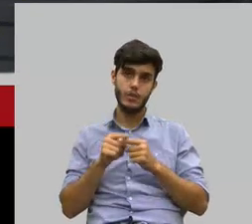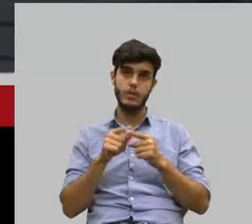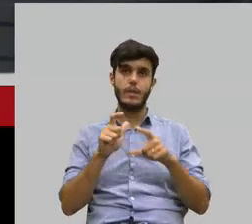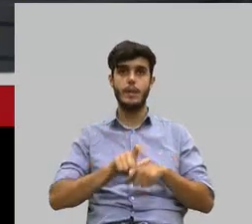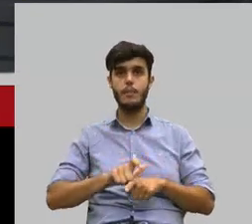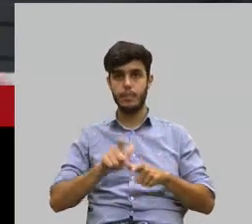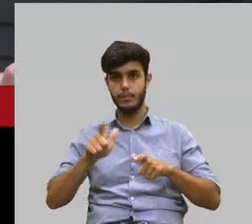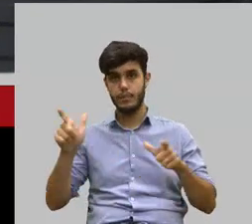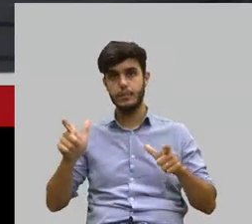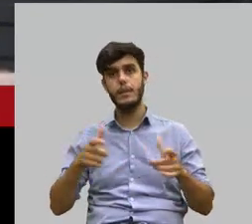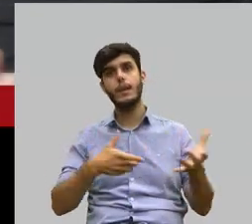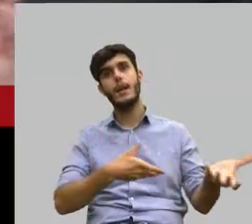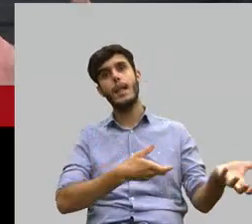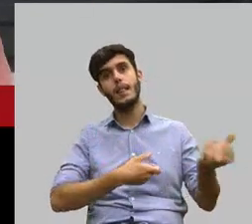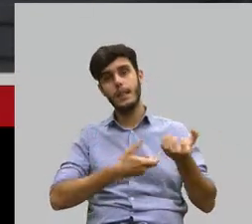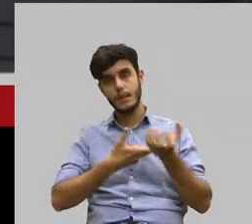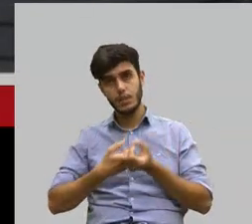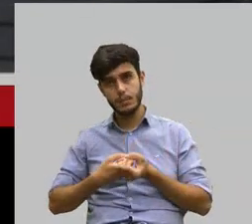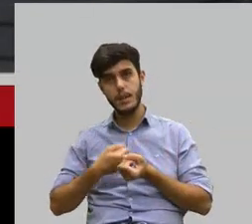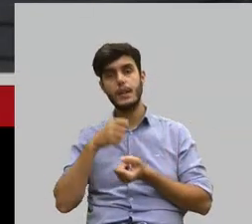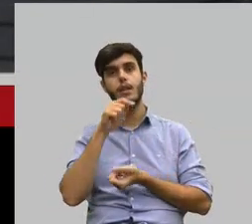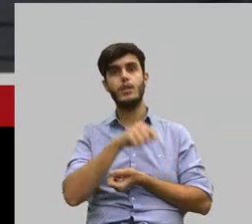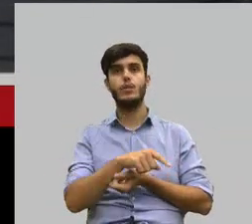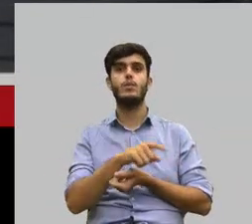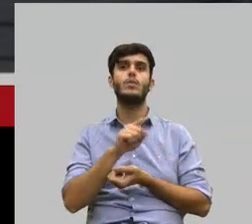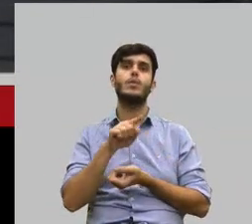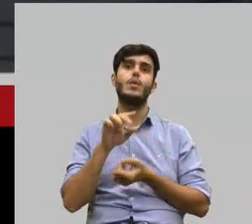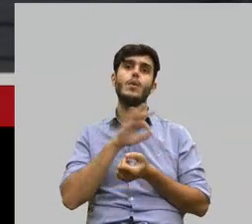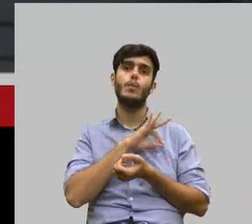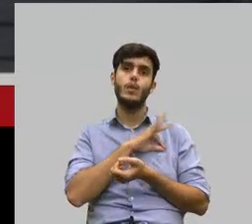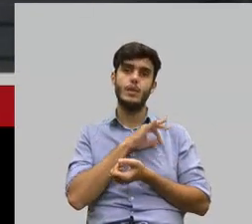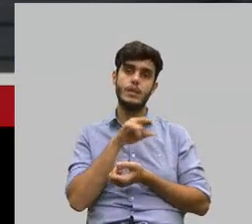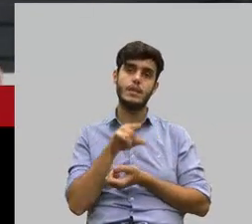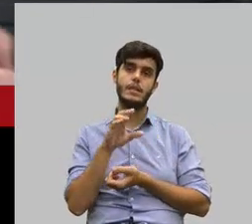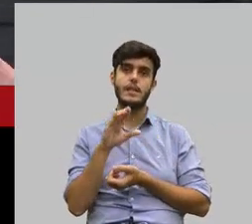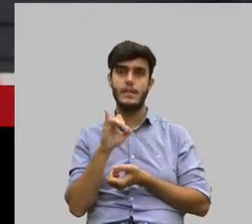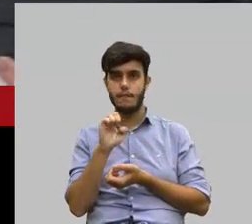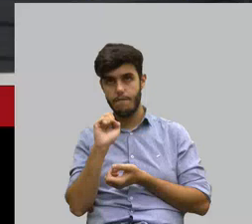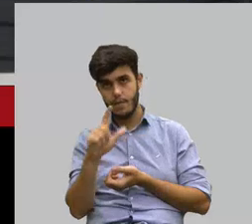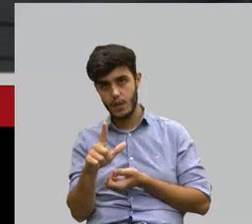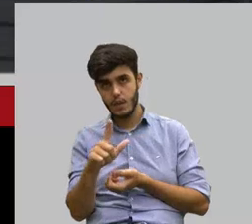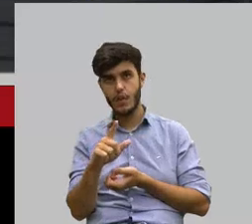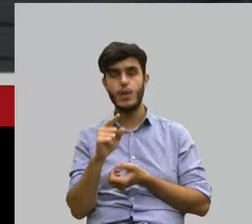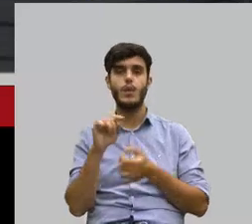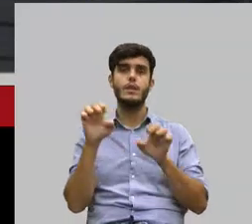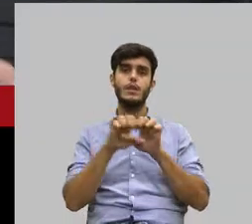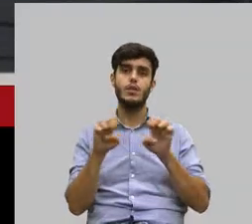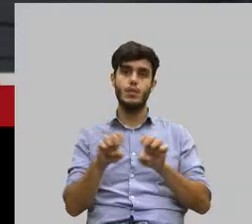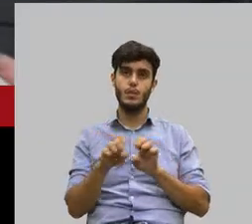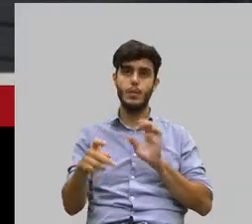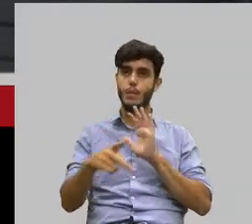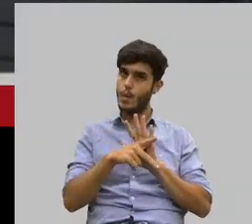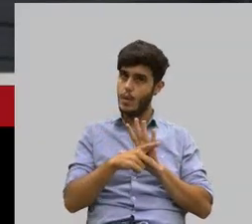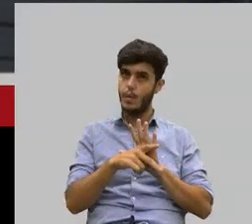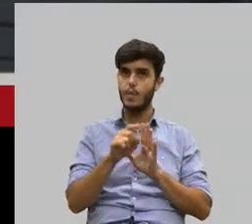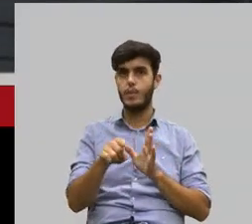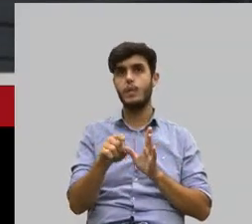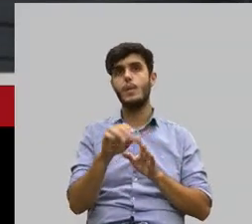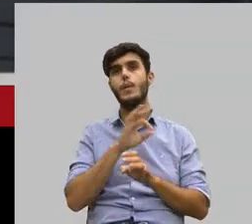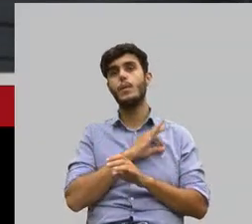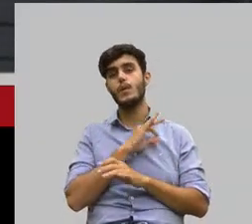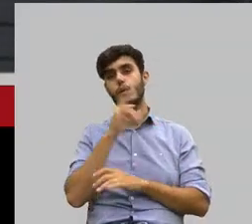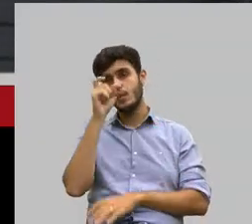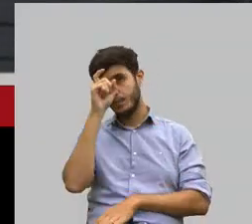do atendimento e o atendimento não oneroso do Servidor policial civil através da nossa estrutura própria que é a estrutura do Hospital da Polícia